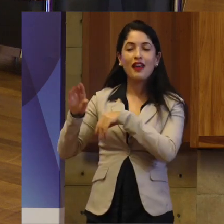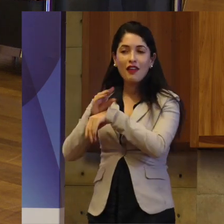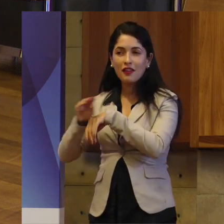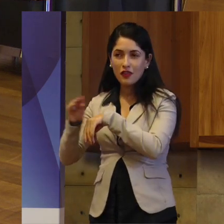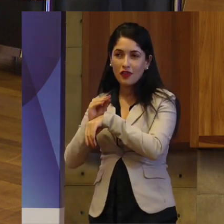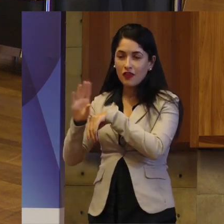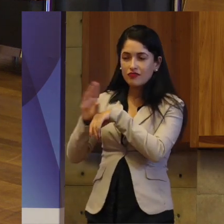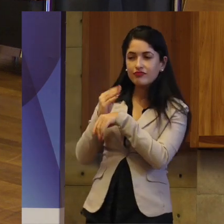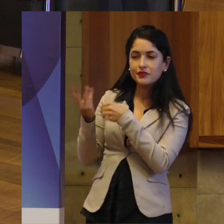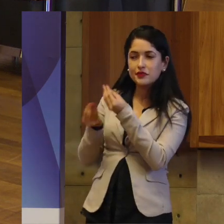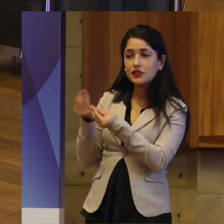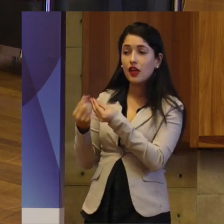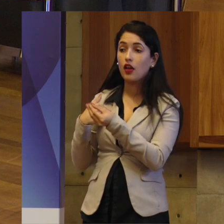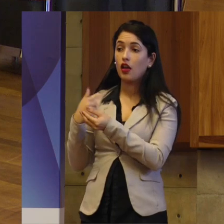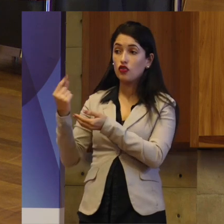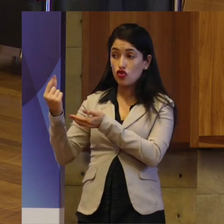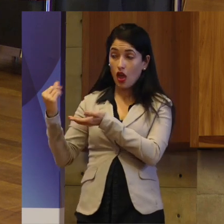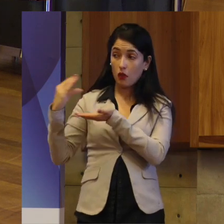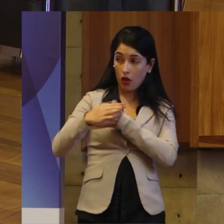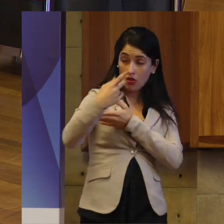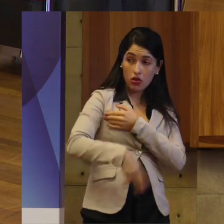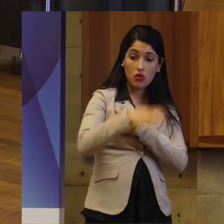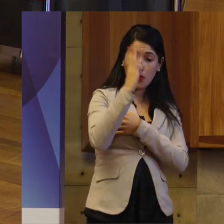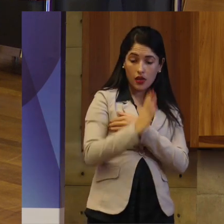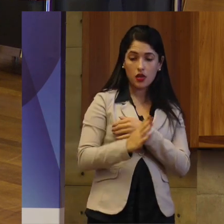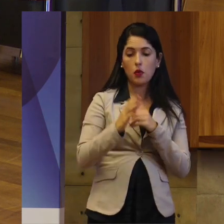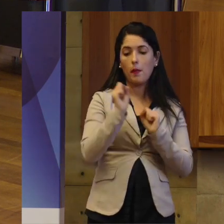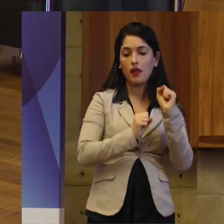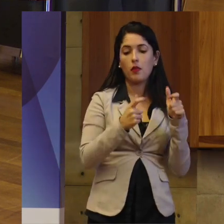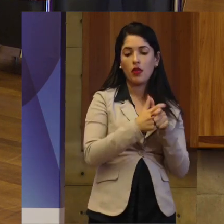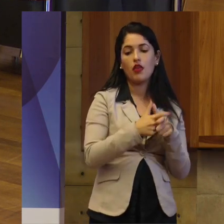dinheiro em pequenas e médias empresas brasileiras.